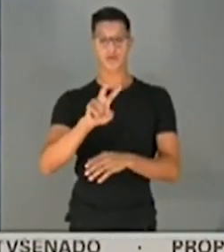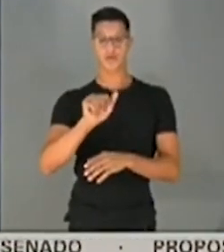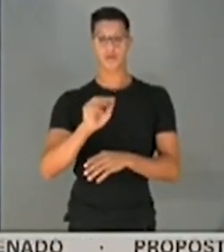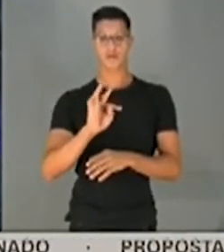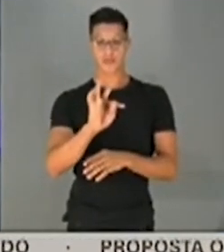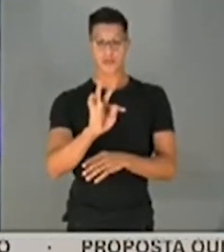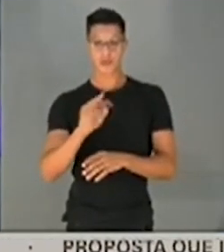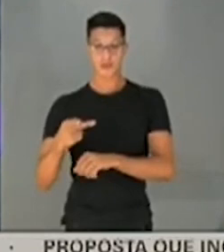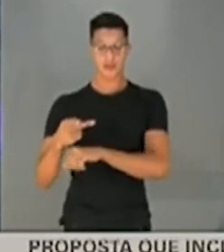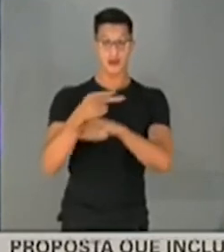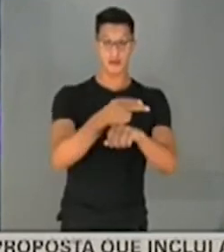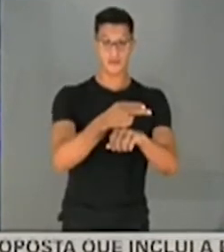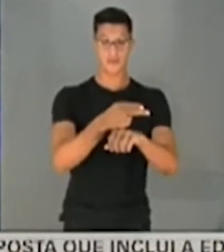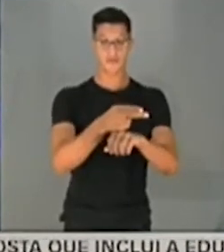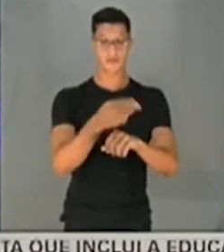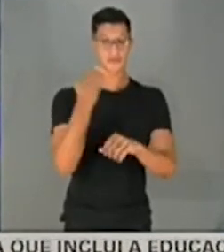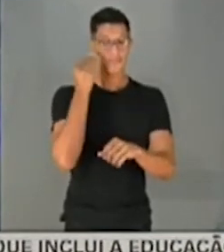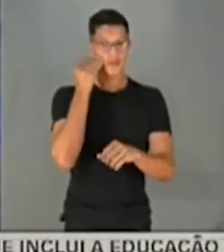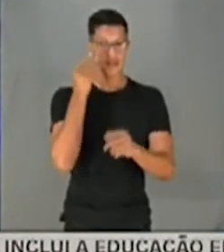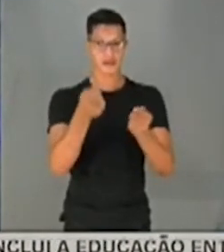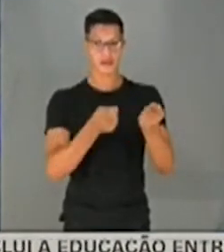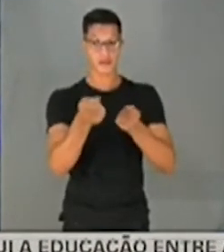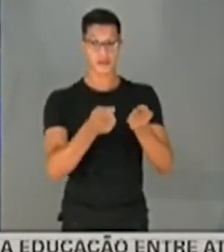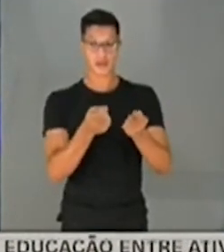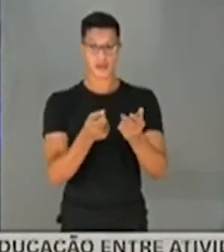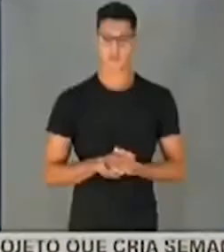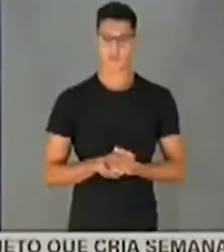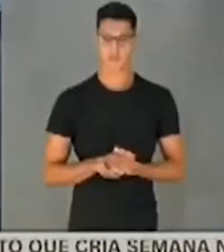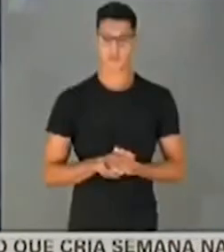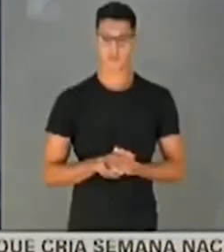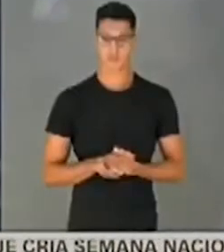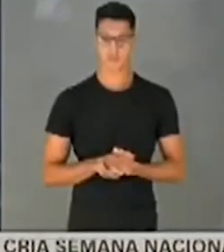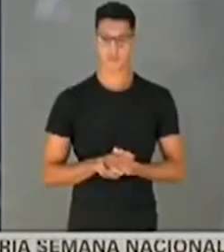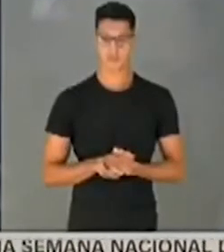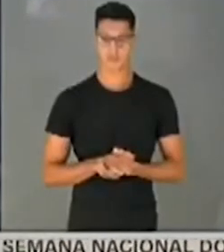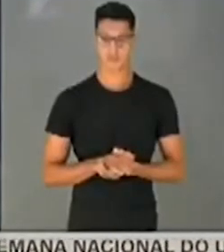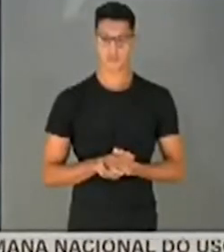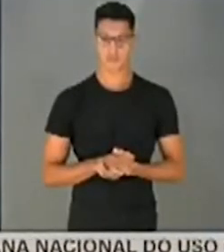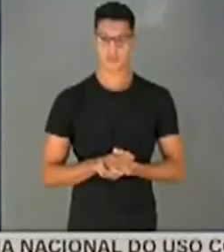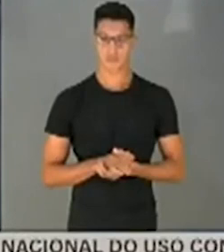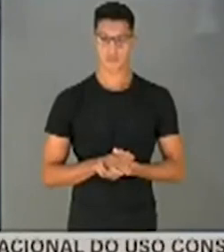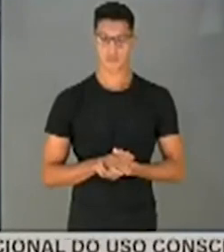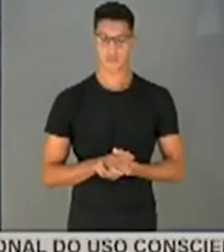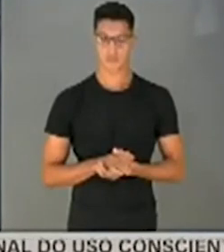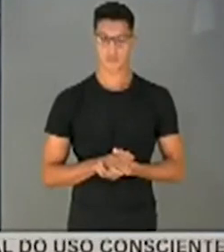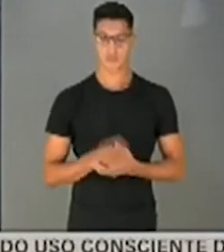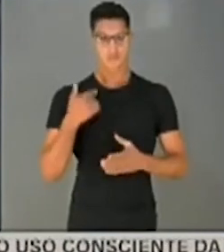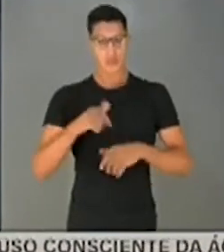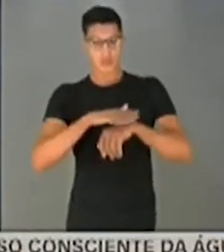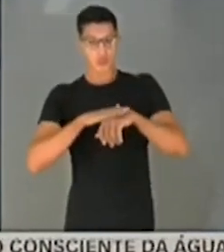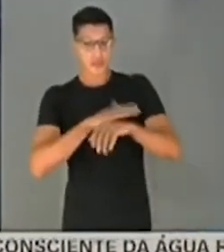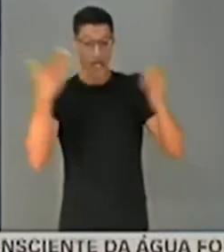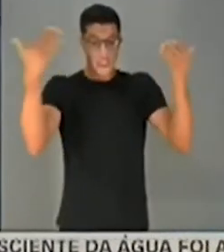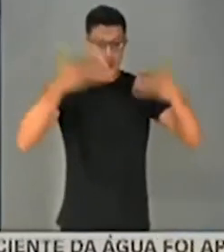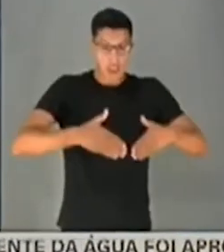Cristiano, inclusive tentando negociar a aquisição de compra de vacina. O problema é, vou falar direto com o cara vai